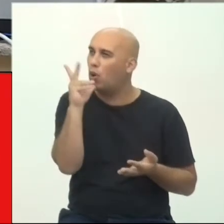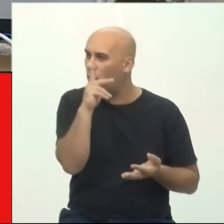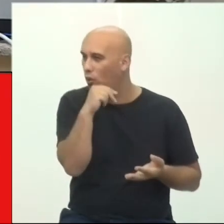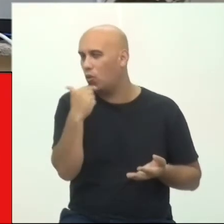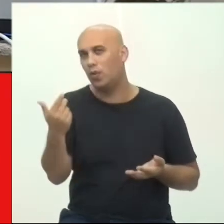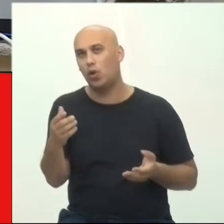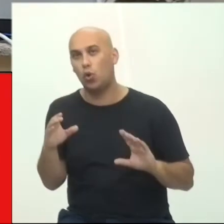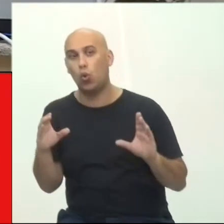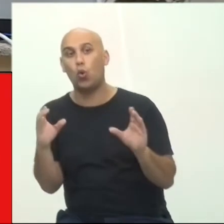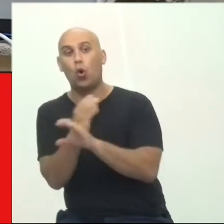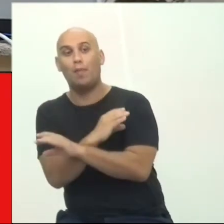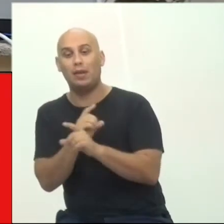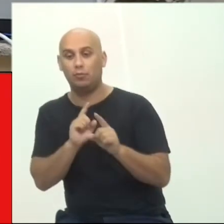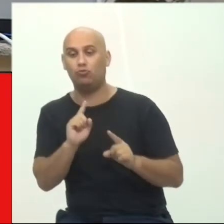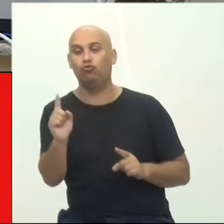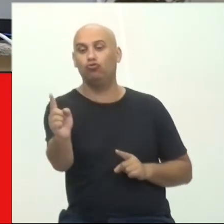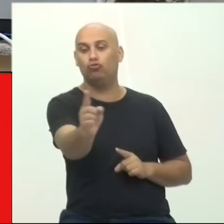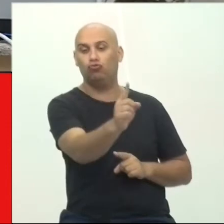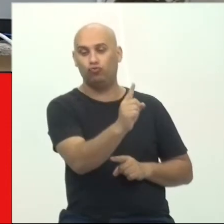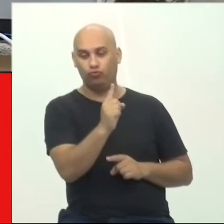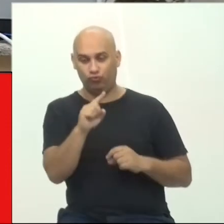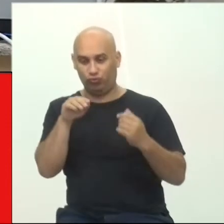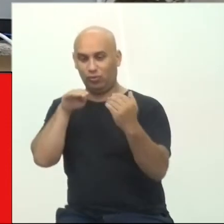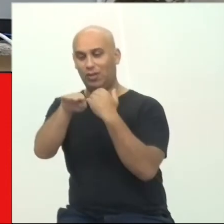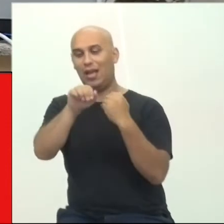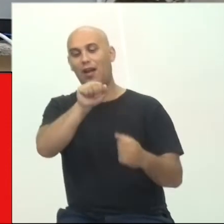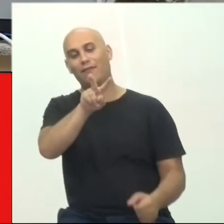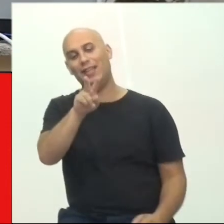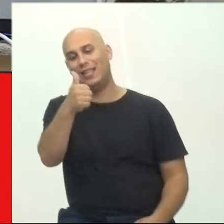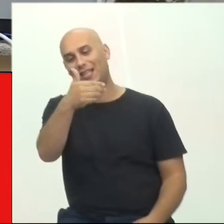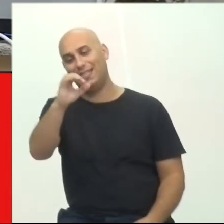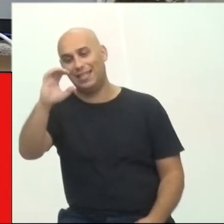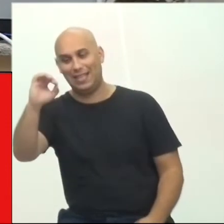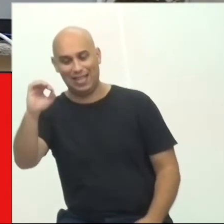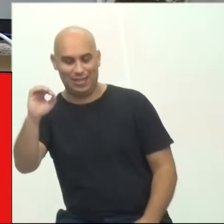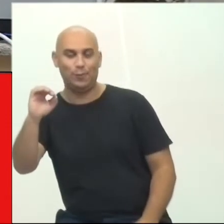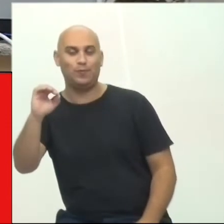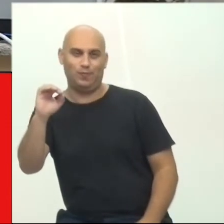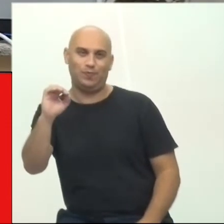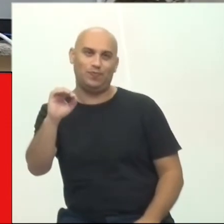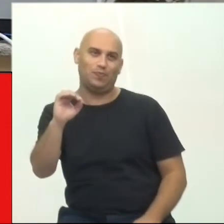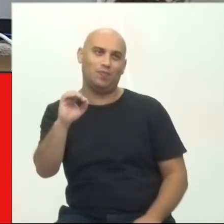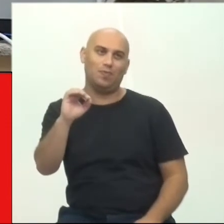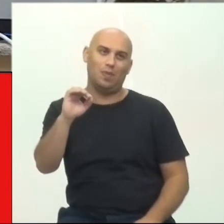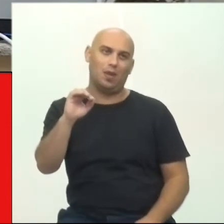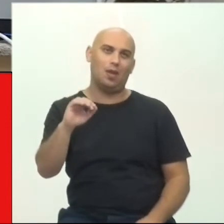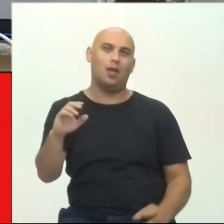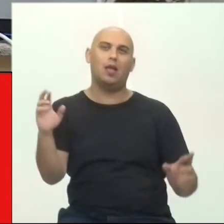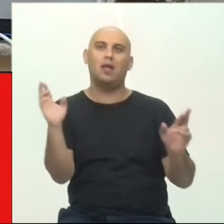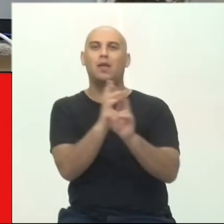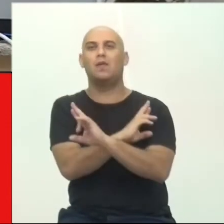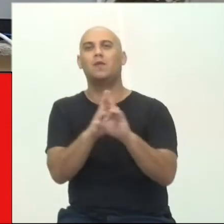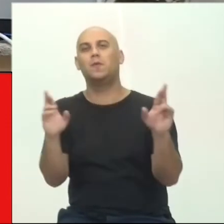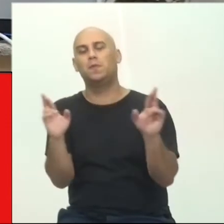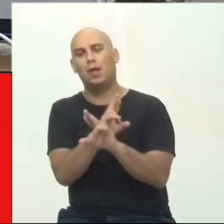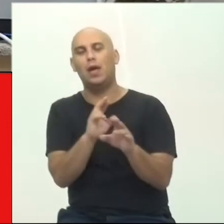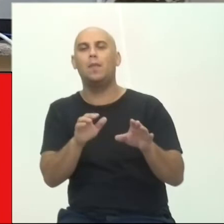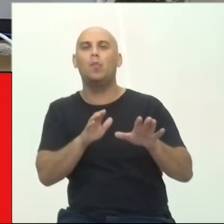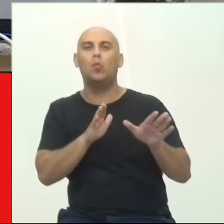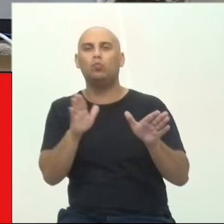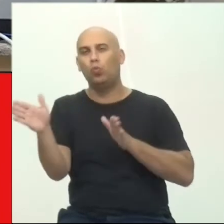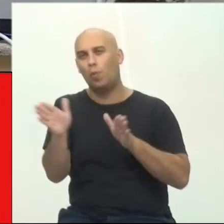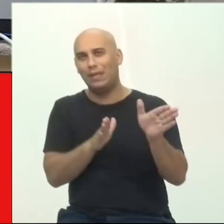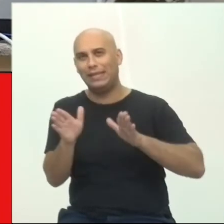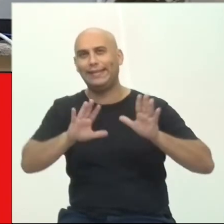completar o seu trajeto e tal. Se isso chegou a ser considerado para efeito disso. E uma outra é com relação ao plano de mobilidade como um todo.